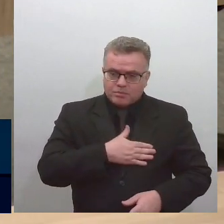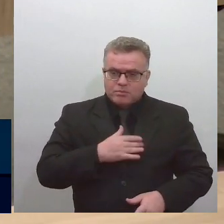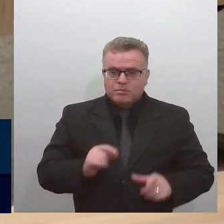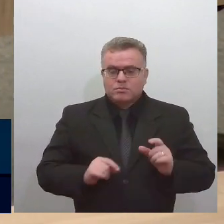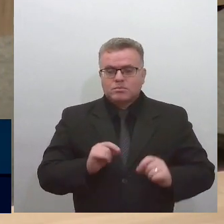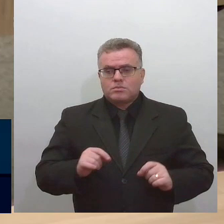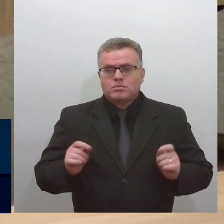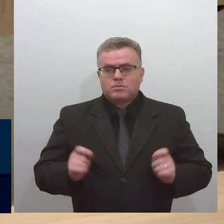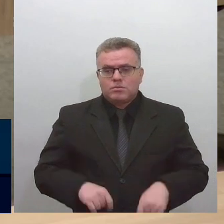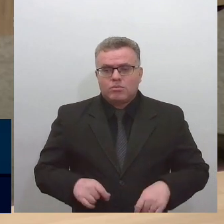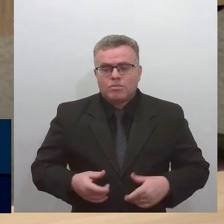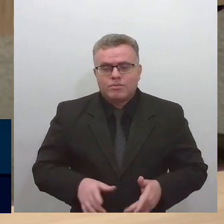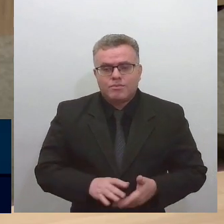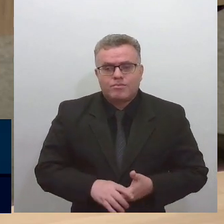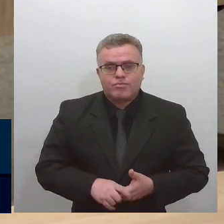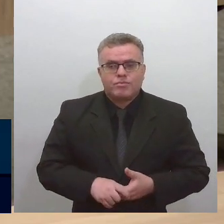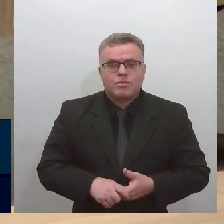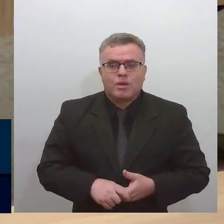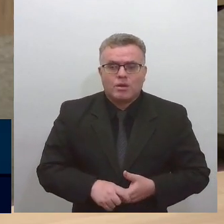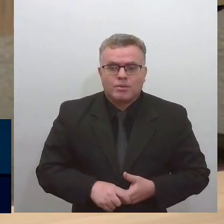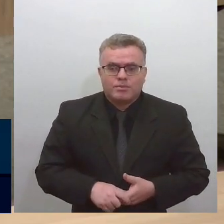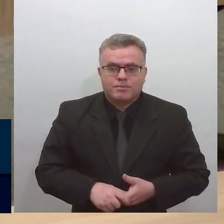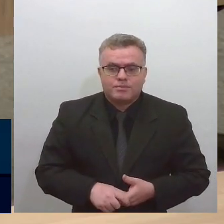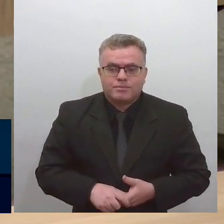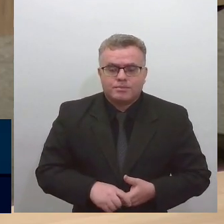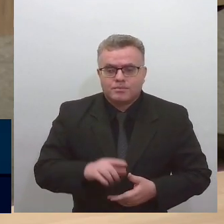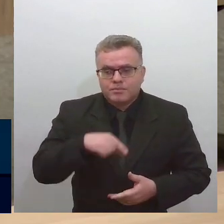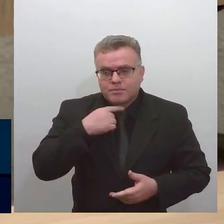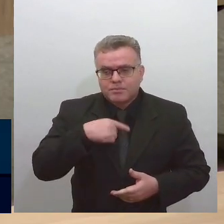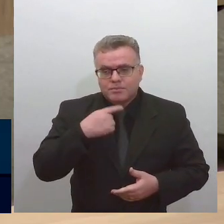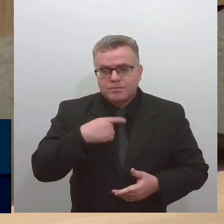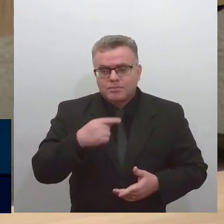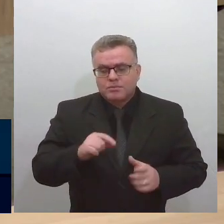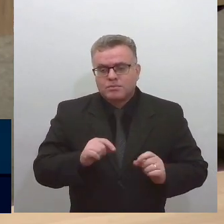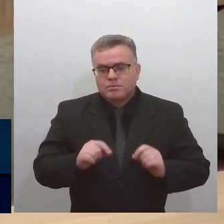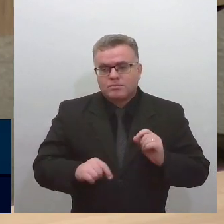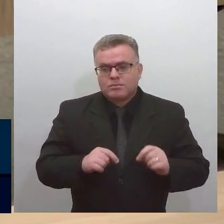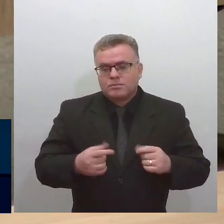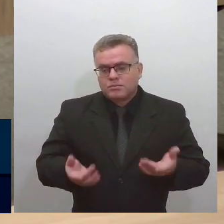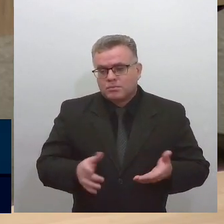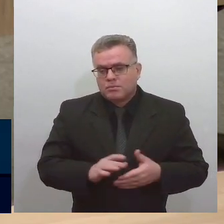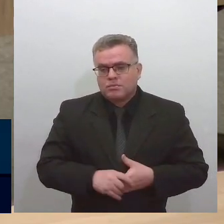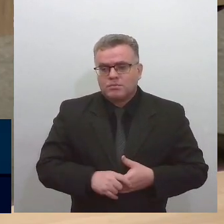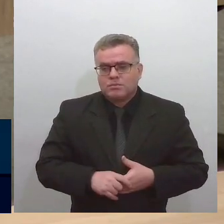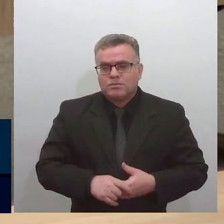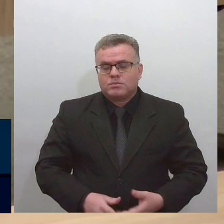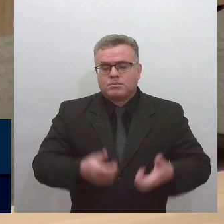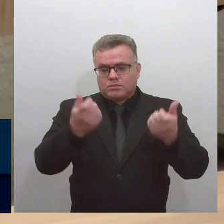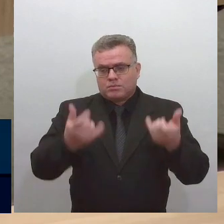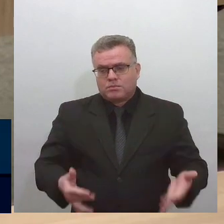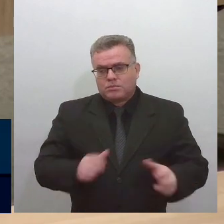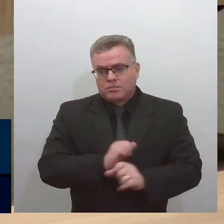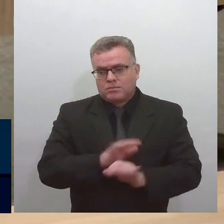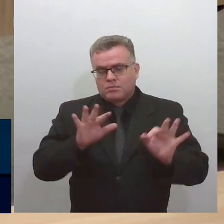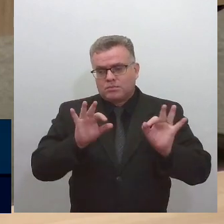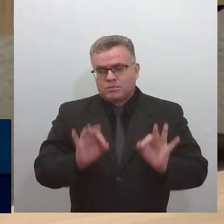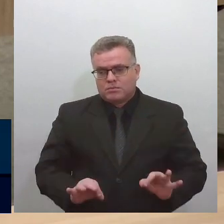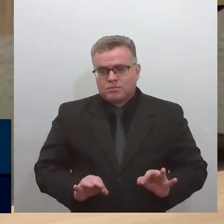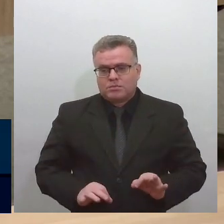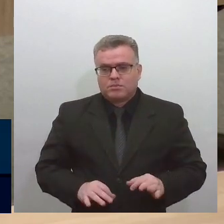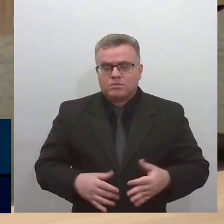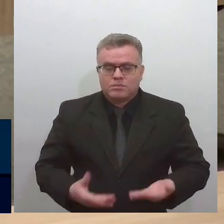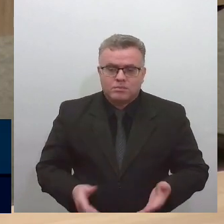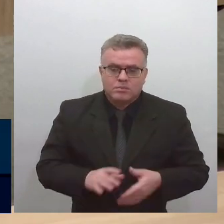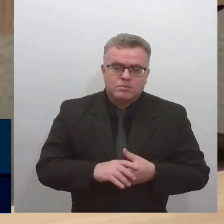tirar algumas dúvidas até por para esclarecimento sobre questão de